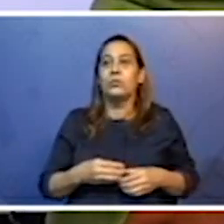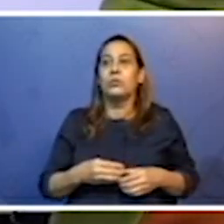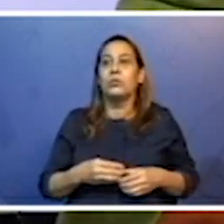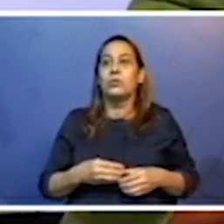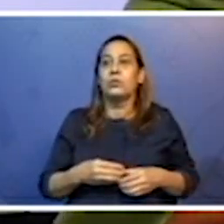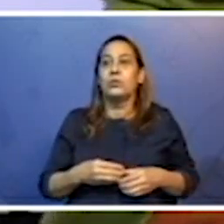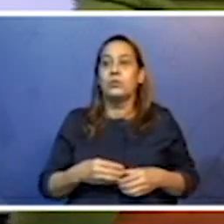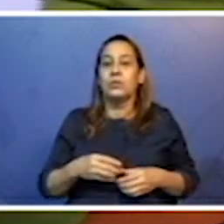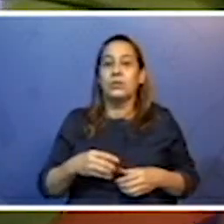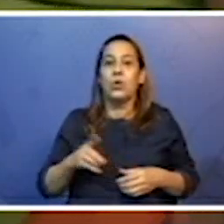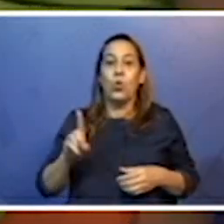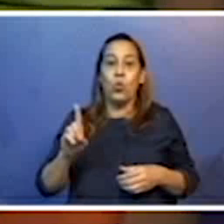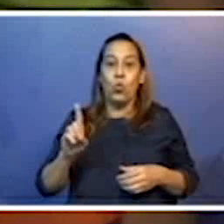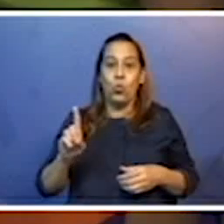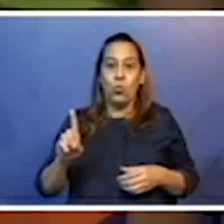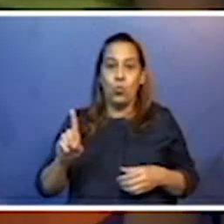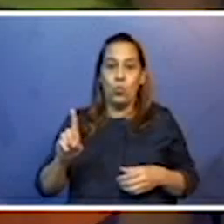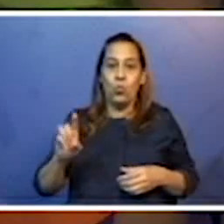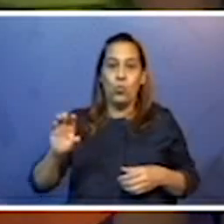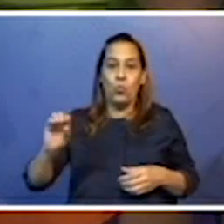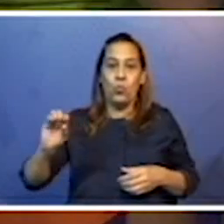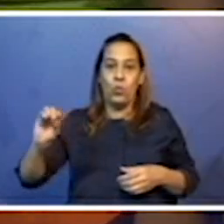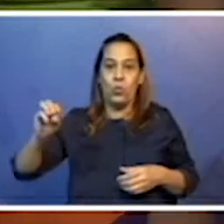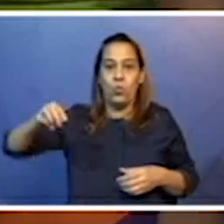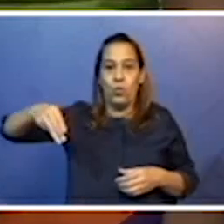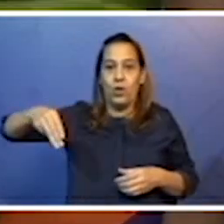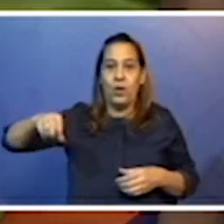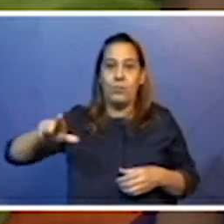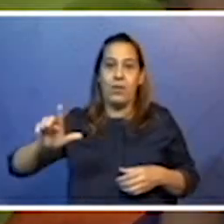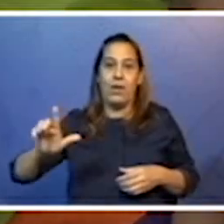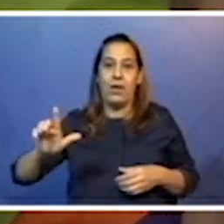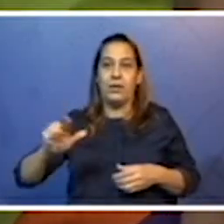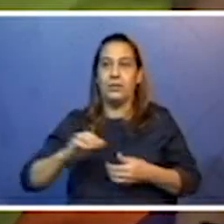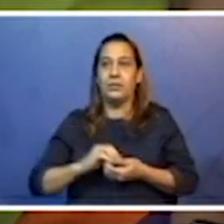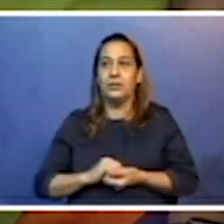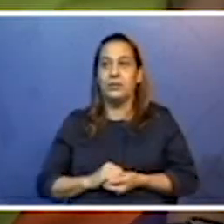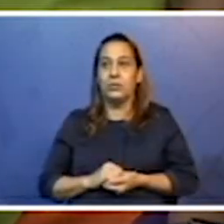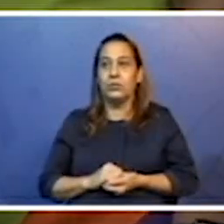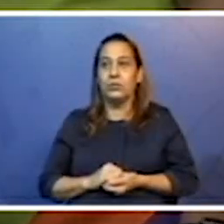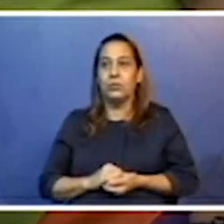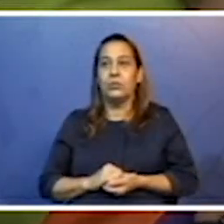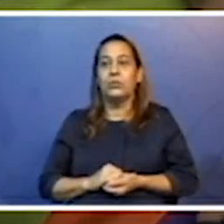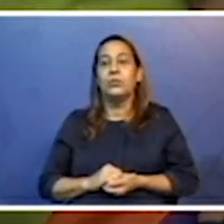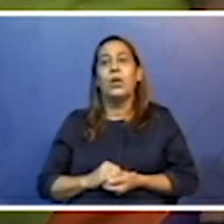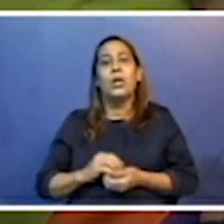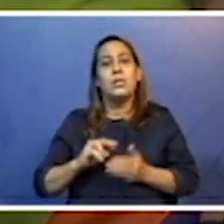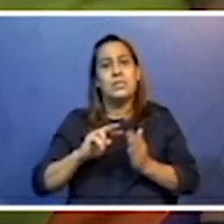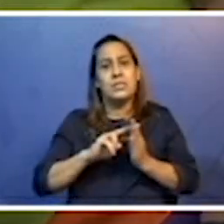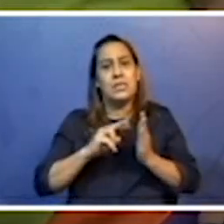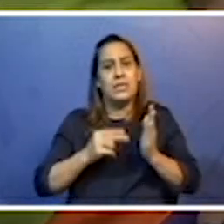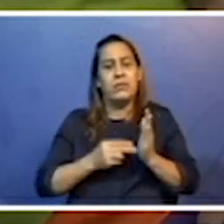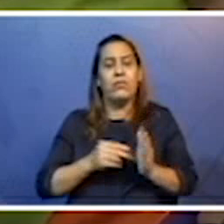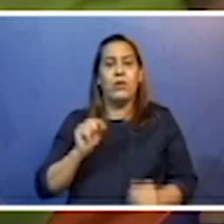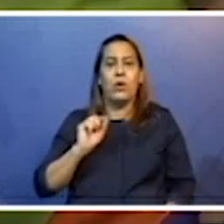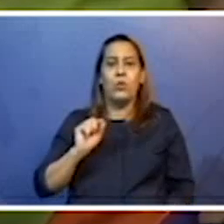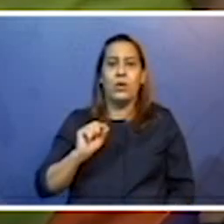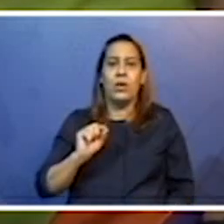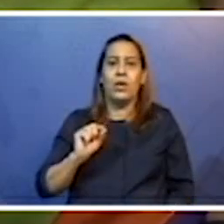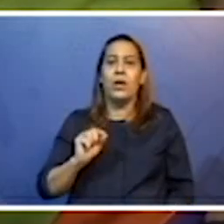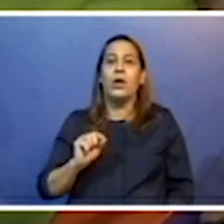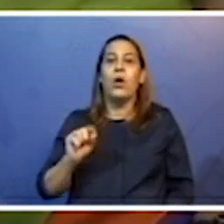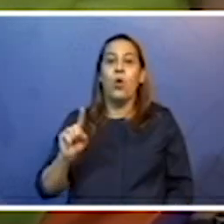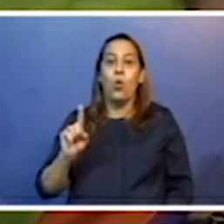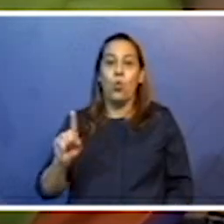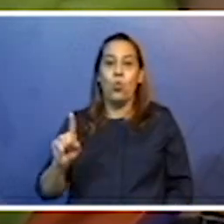toda, ó. Ele tem 1.000 mililitros, mas eu não costumo falar 1.000 mililitros. Quando chega no 1.000, o que que